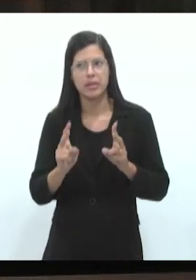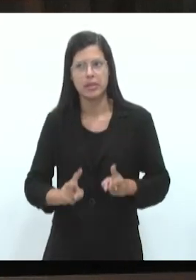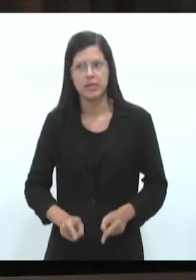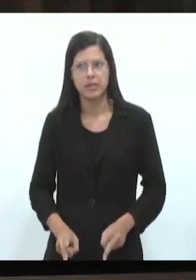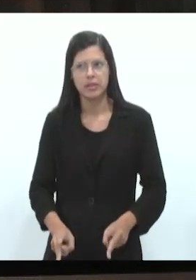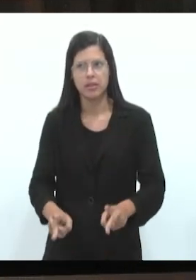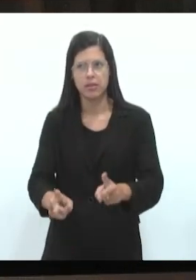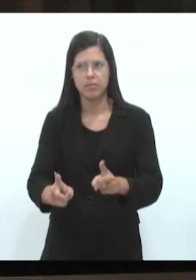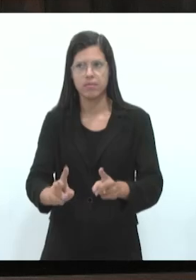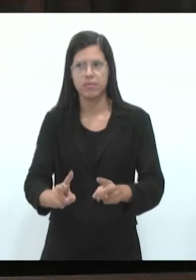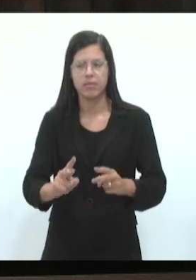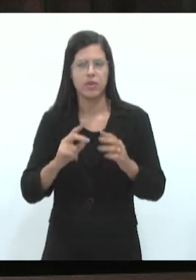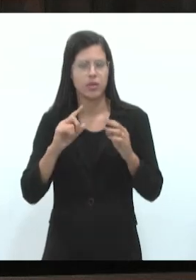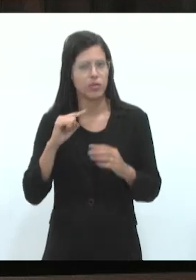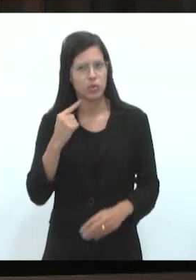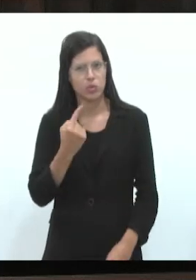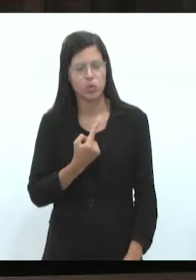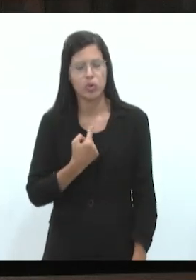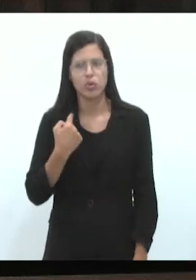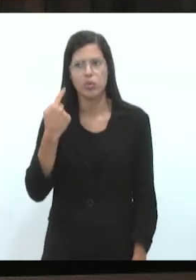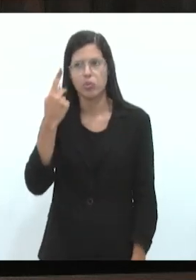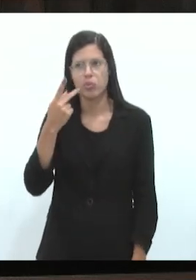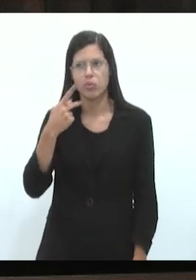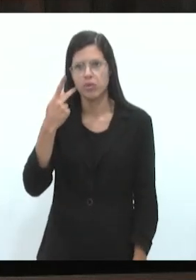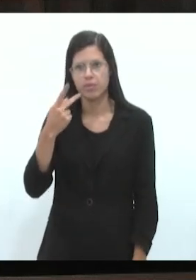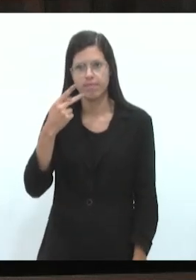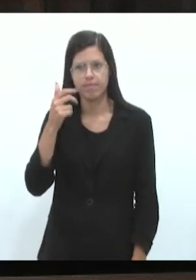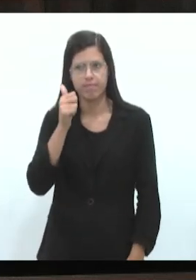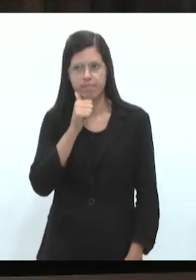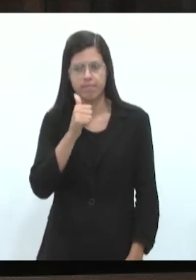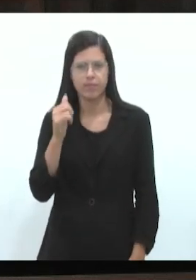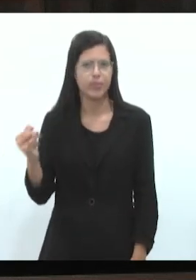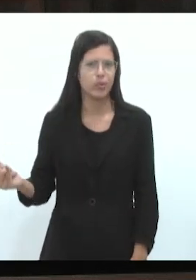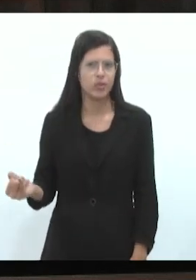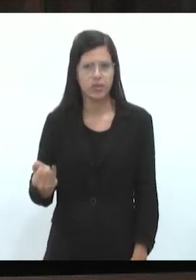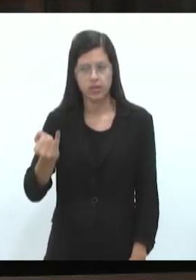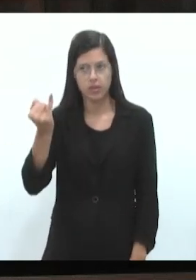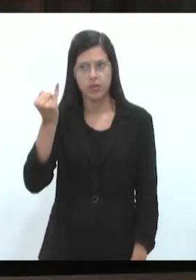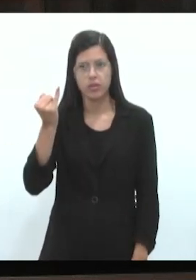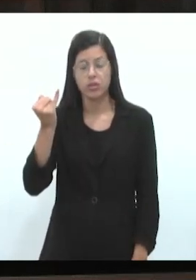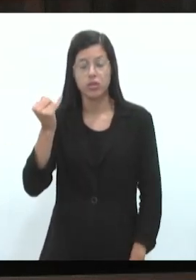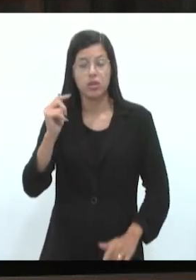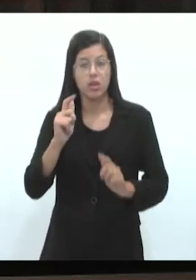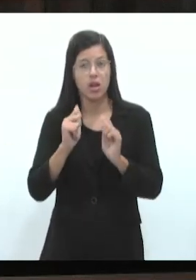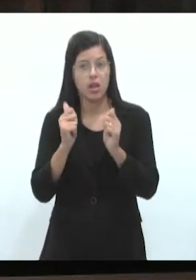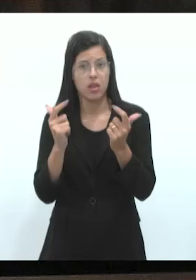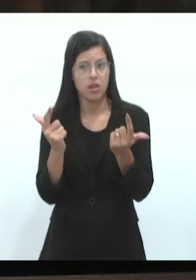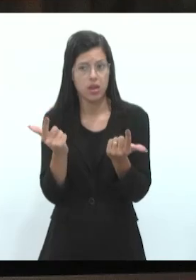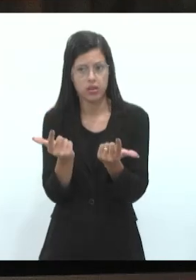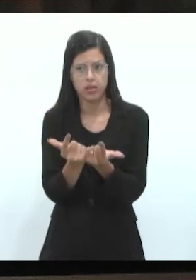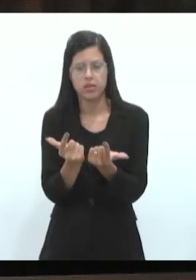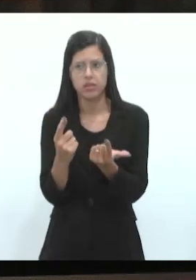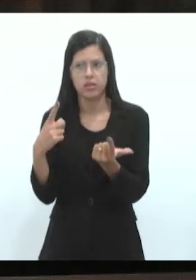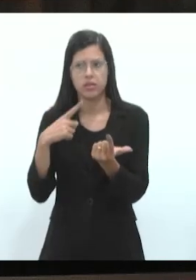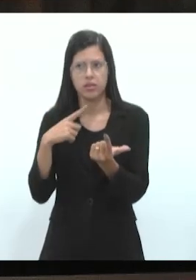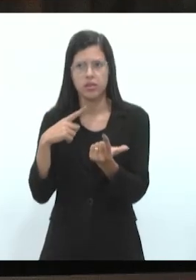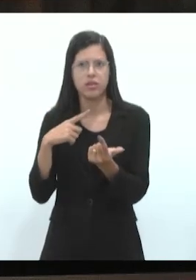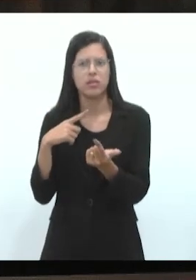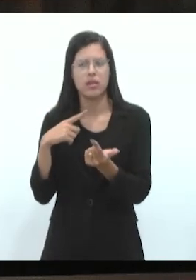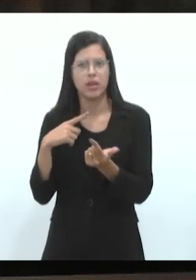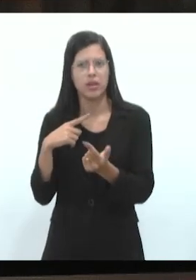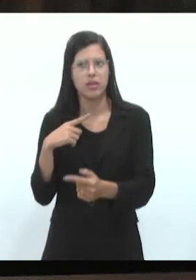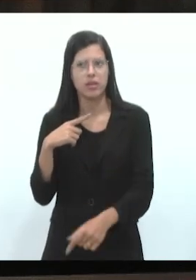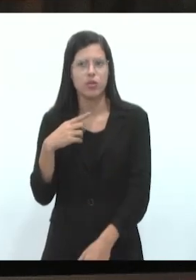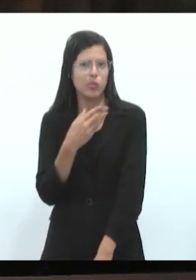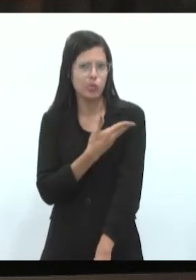para todas nós parlamentares, muito fundamental, e essa casa tem como de costume, não